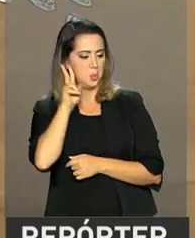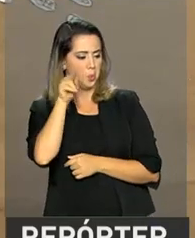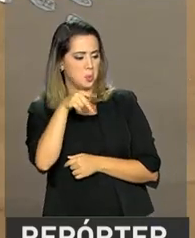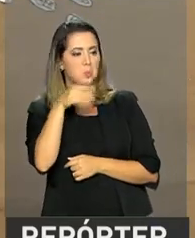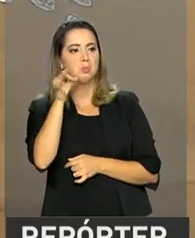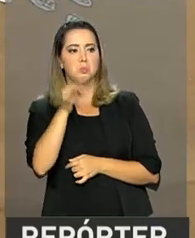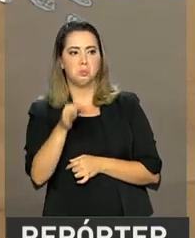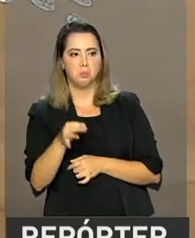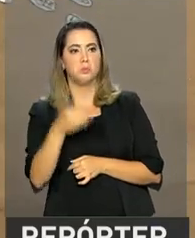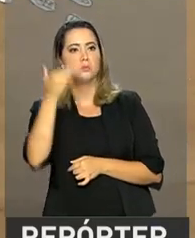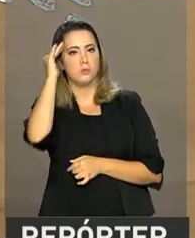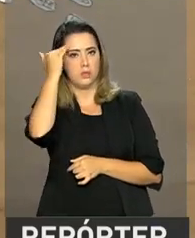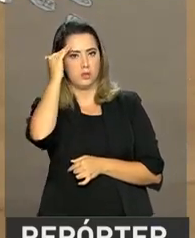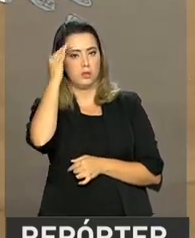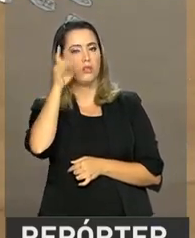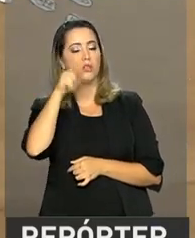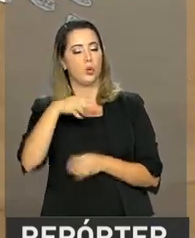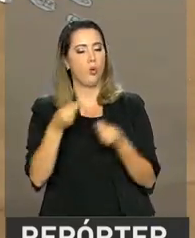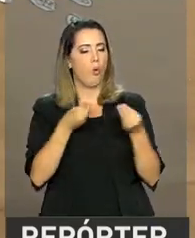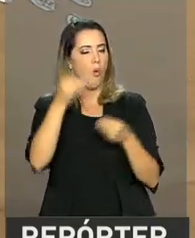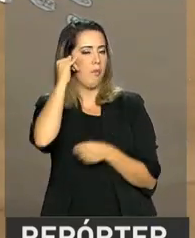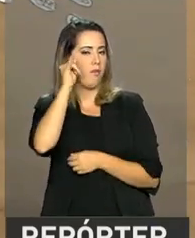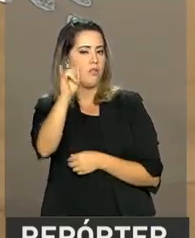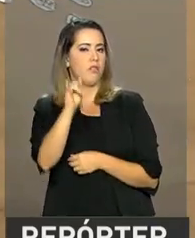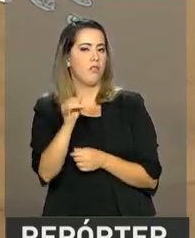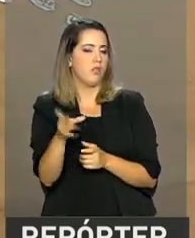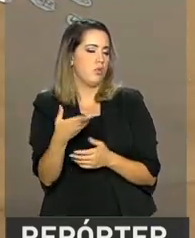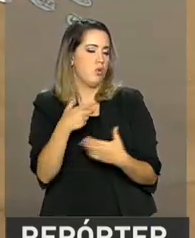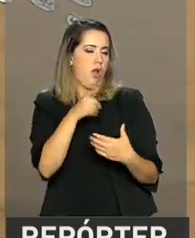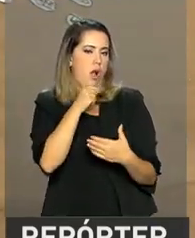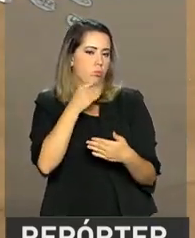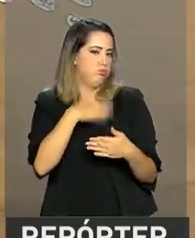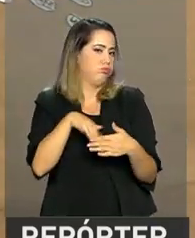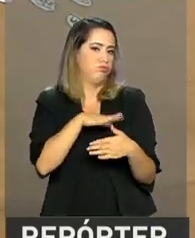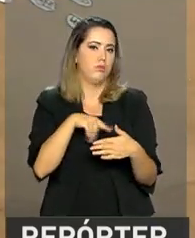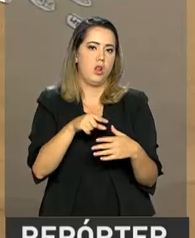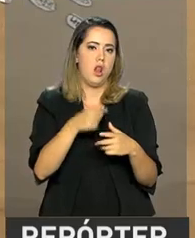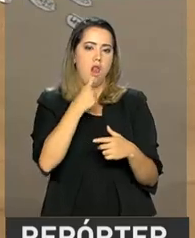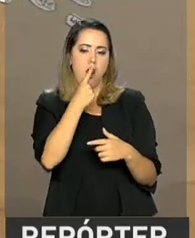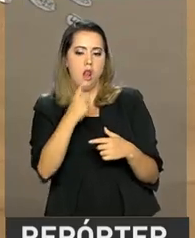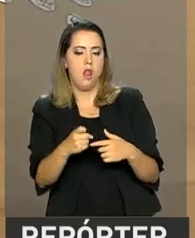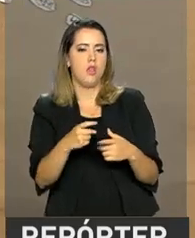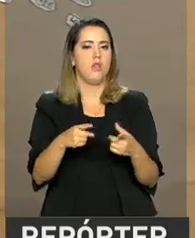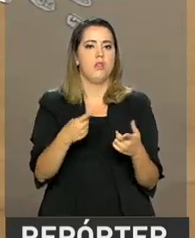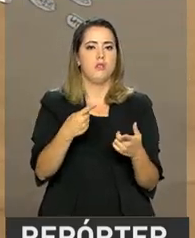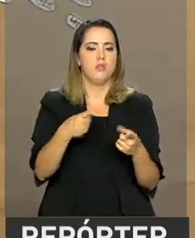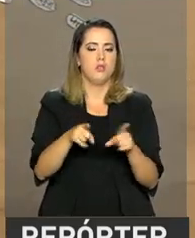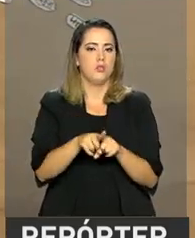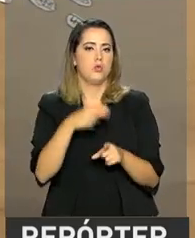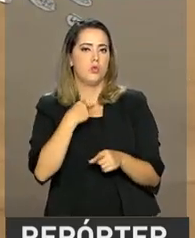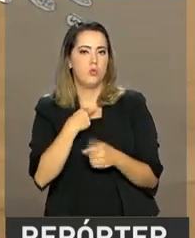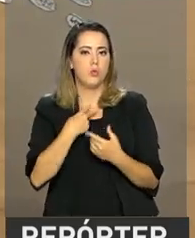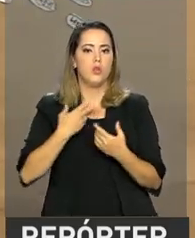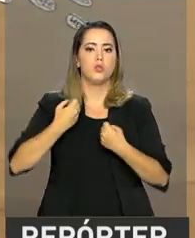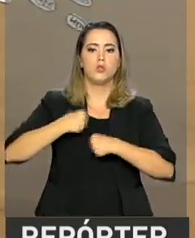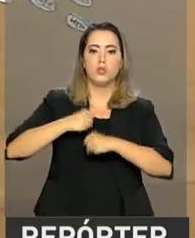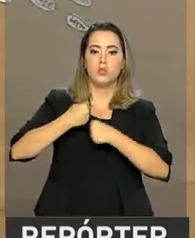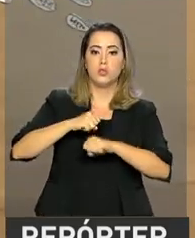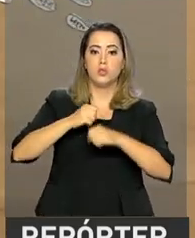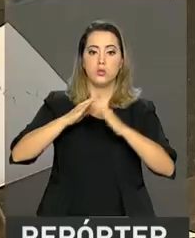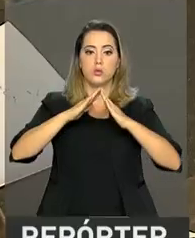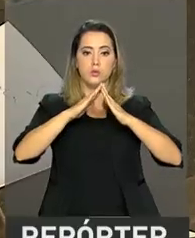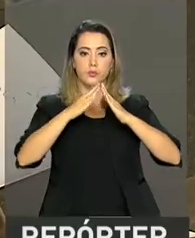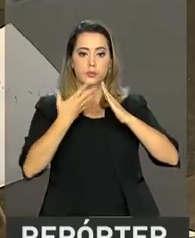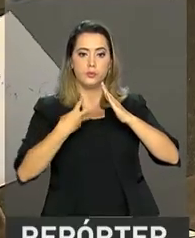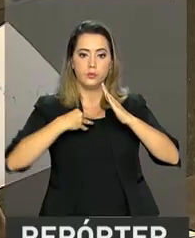conscientizando de como evitar a dengue, de não acumular água, de não deixar lixo jogado, de limpar as calhas, todos os